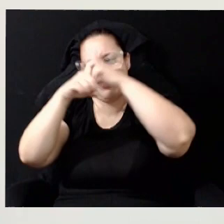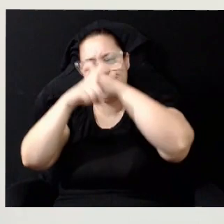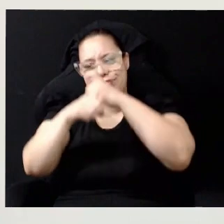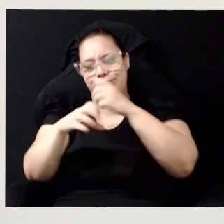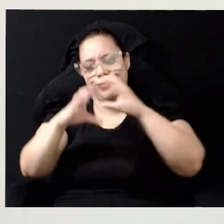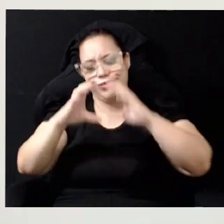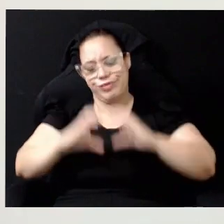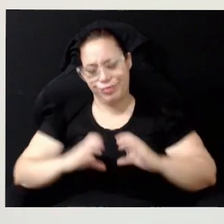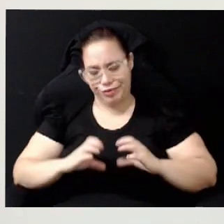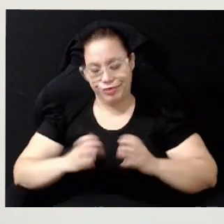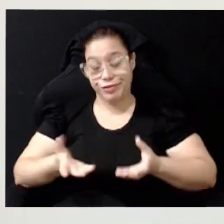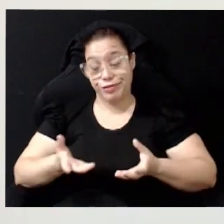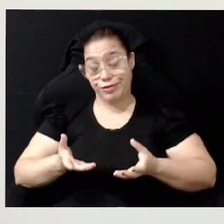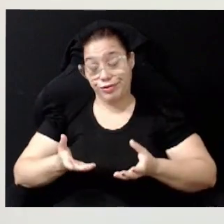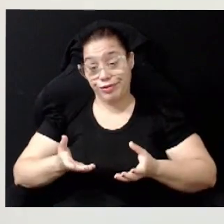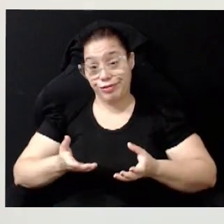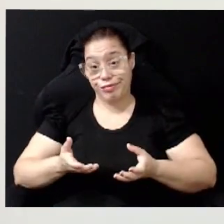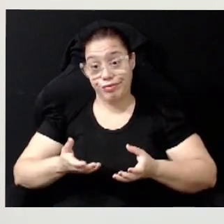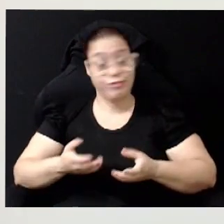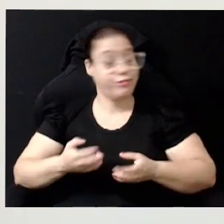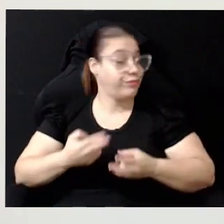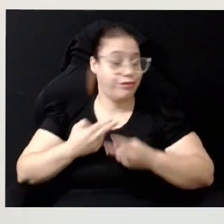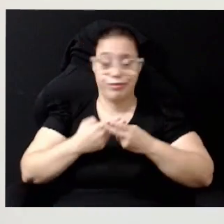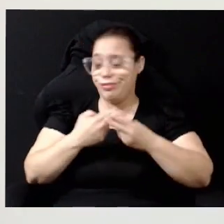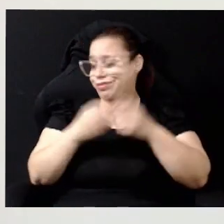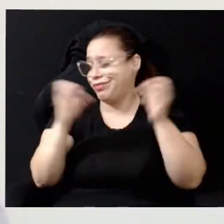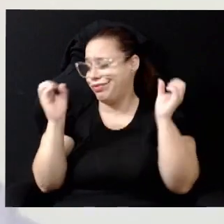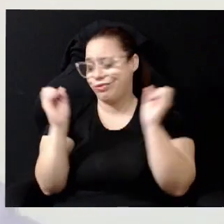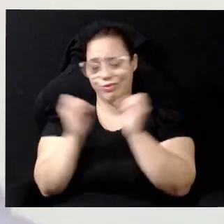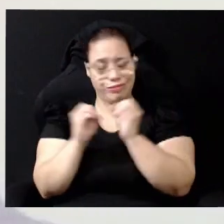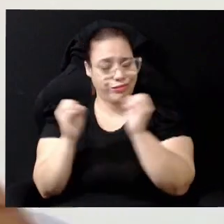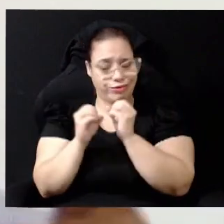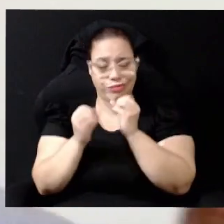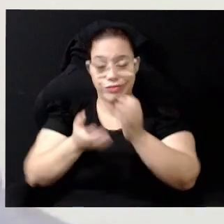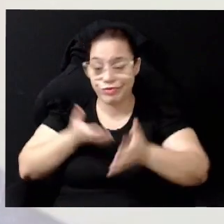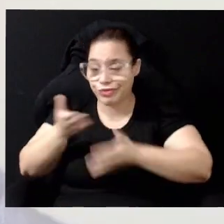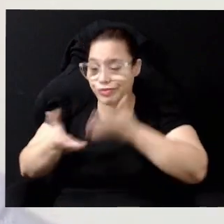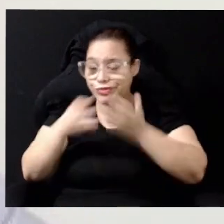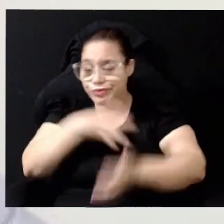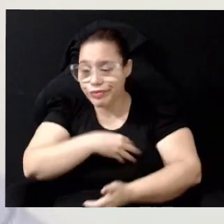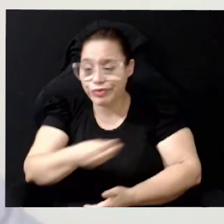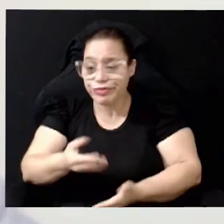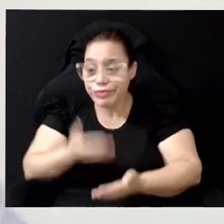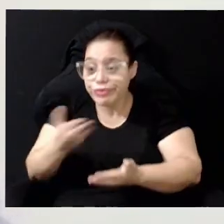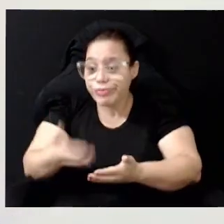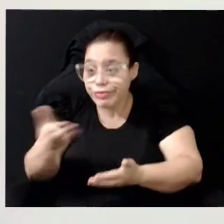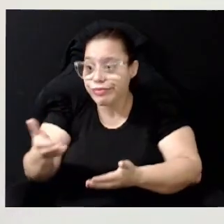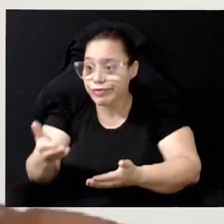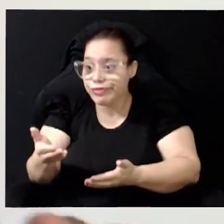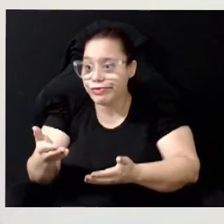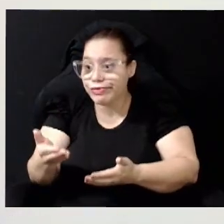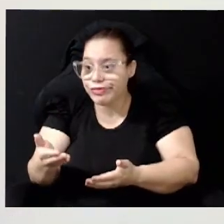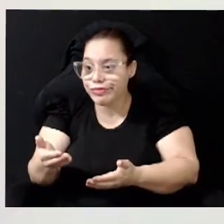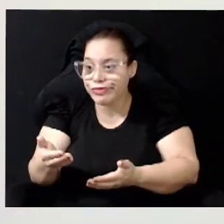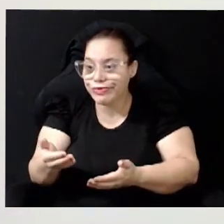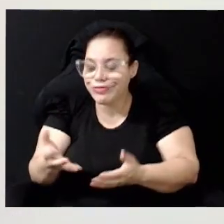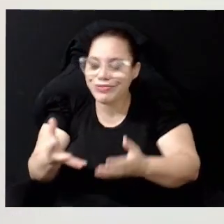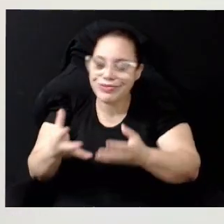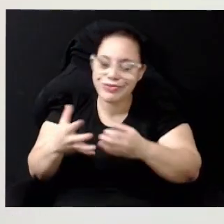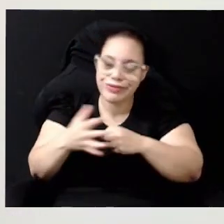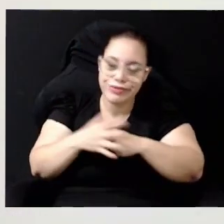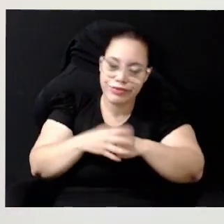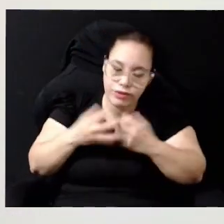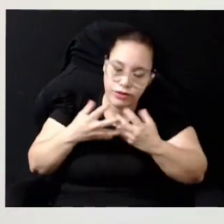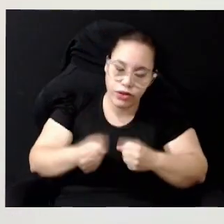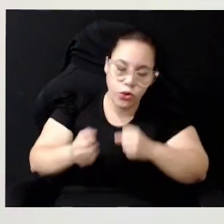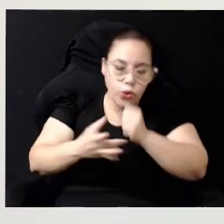esse comportamento. Ele não vai ter paciência, ele não vai transmitir para o filho essa atitude de acolhimento,